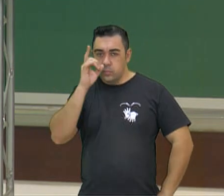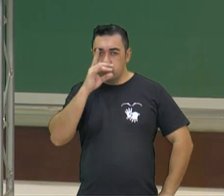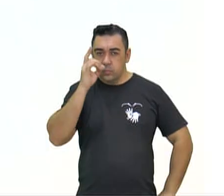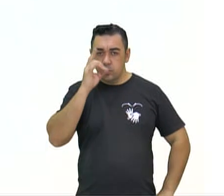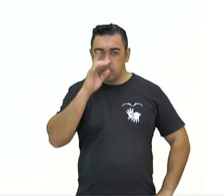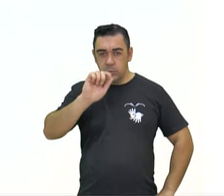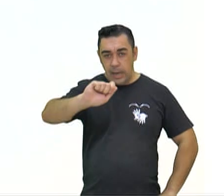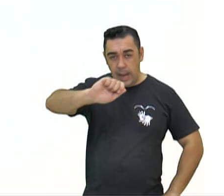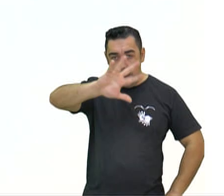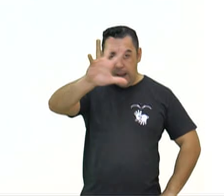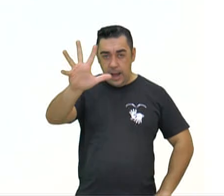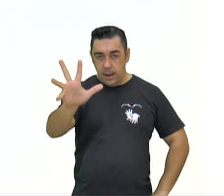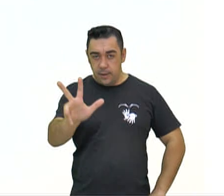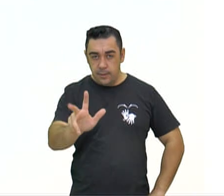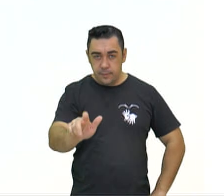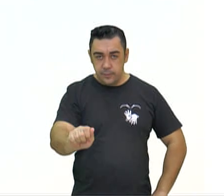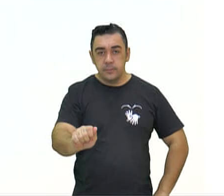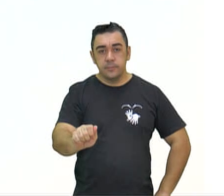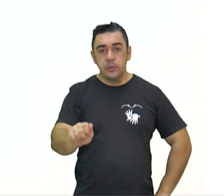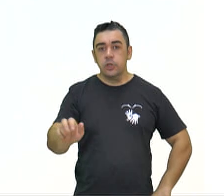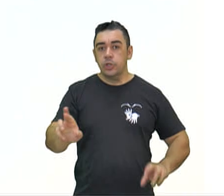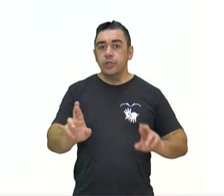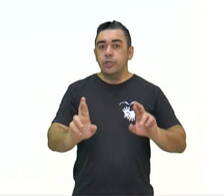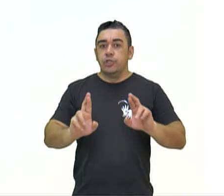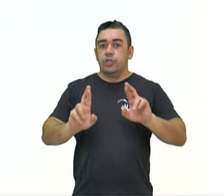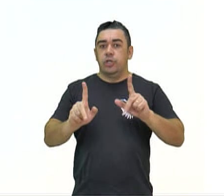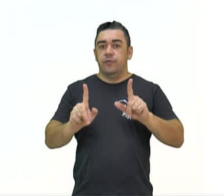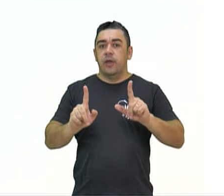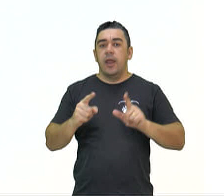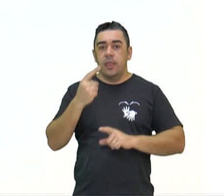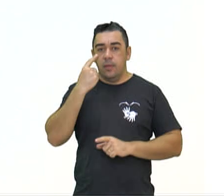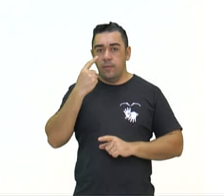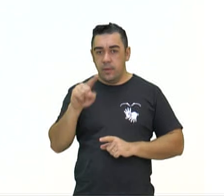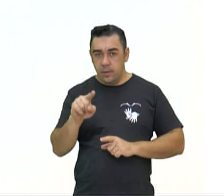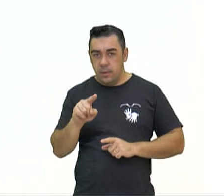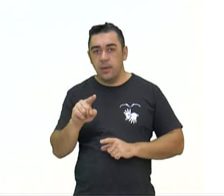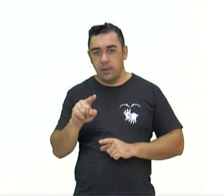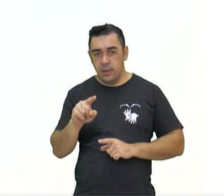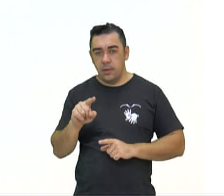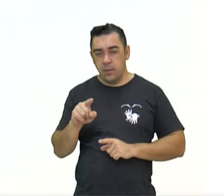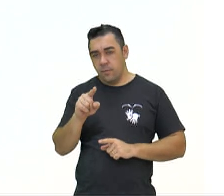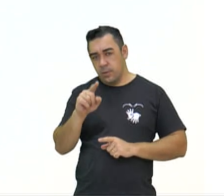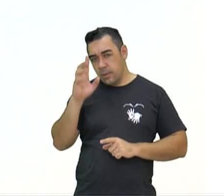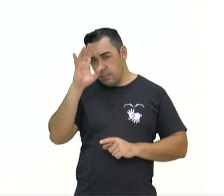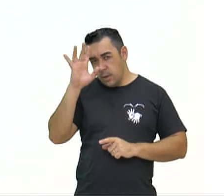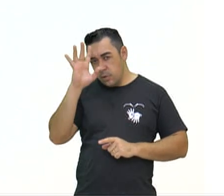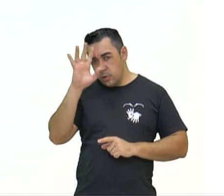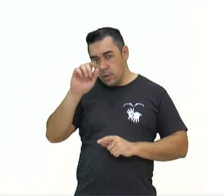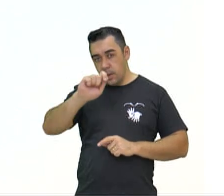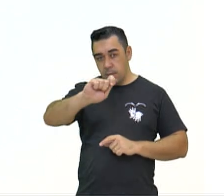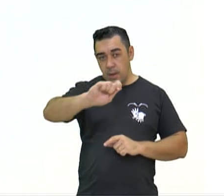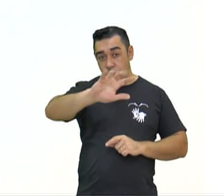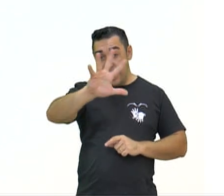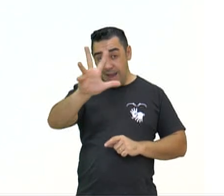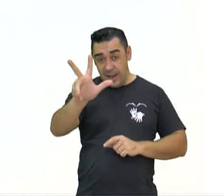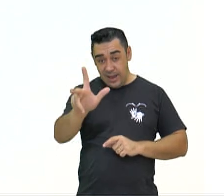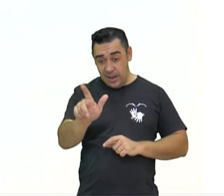da África? Bem diferente do que a gente vê normalmente, né? Você consegue imaginar que o continente